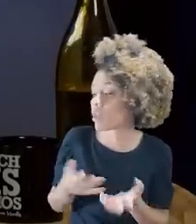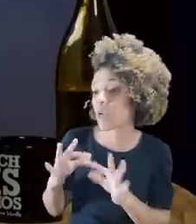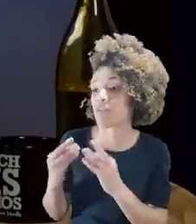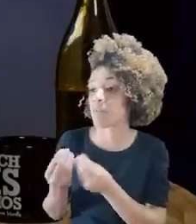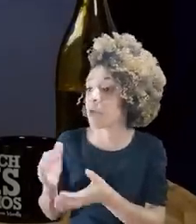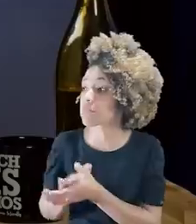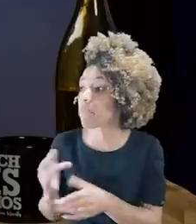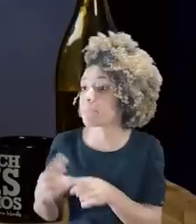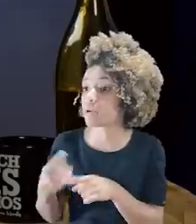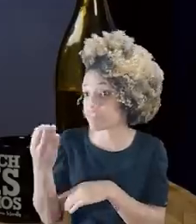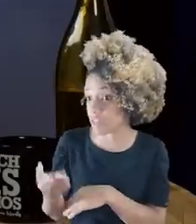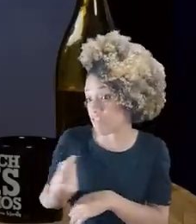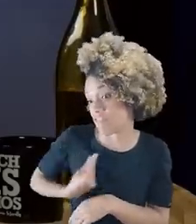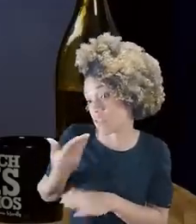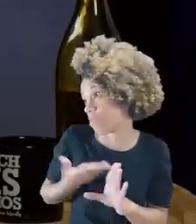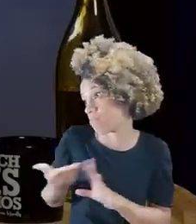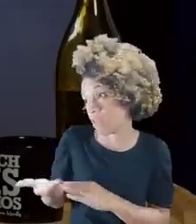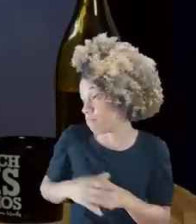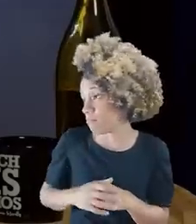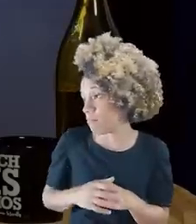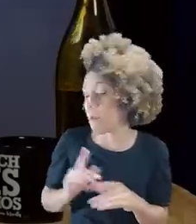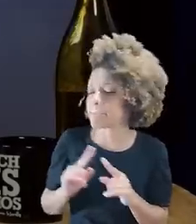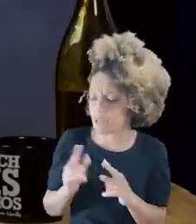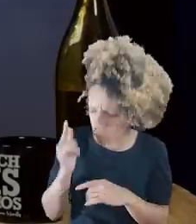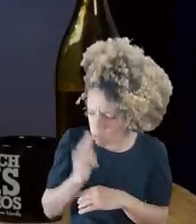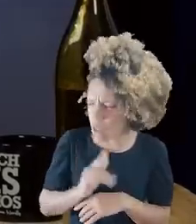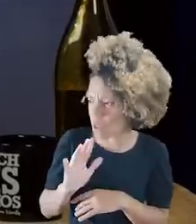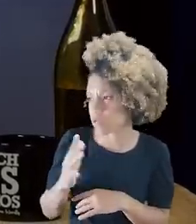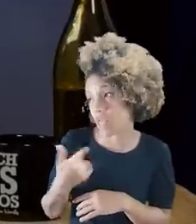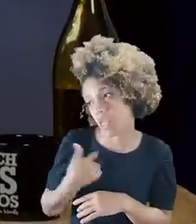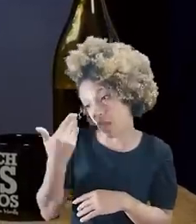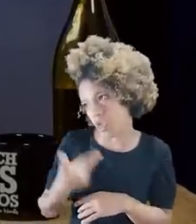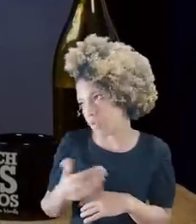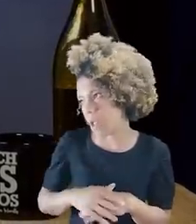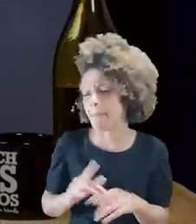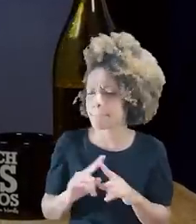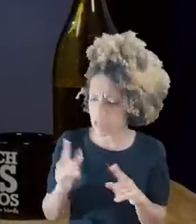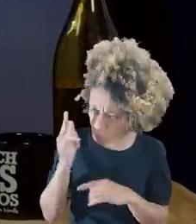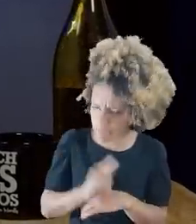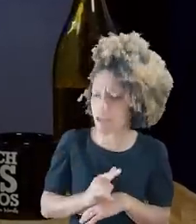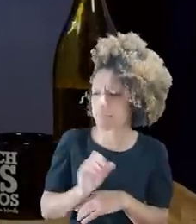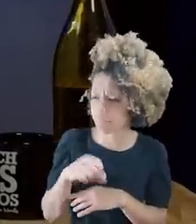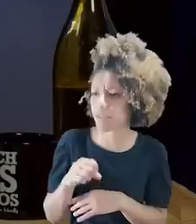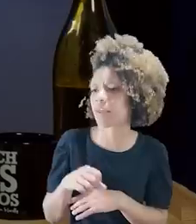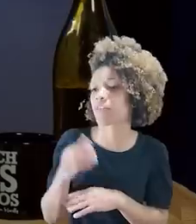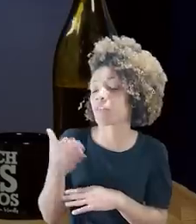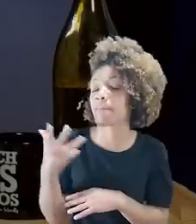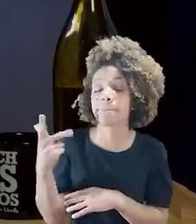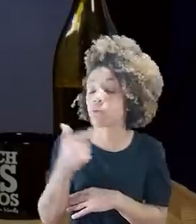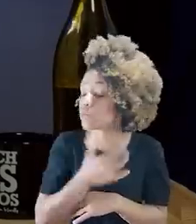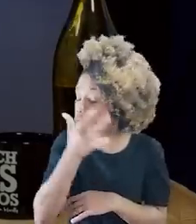tem que dá para ver que tem né mas a pessoa elas estão as pessoas estão elas não não conseguem mais e